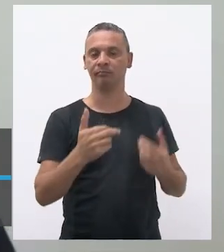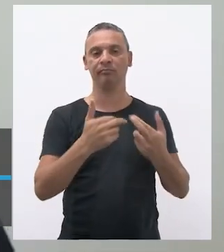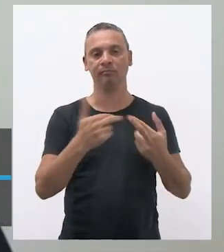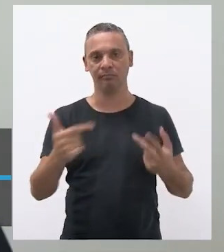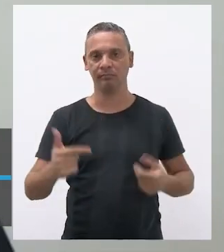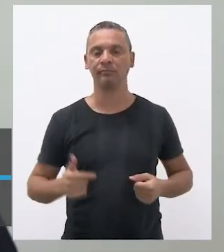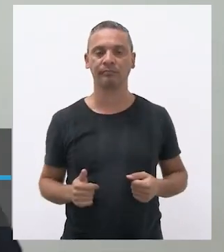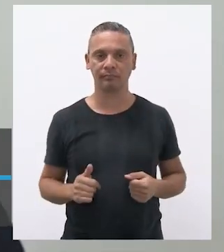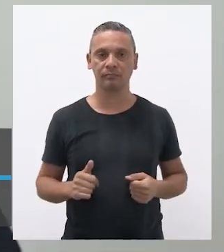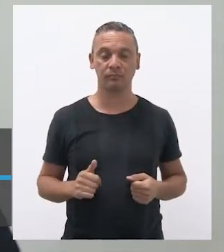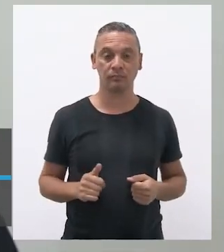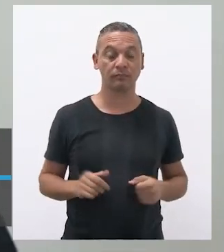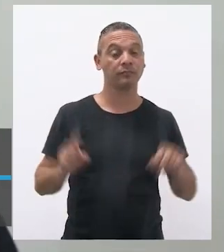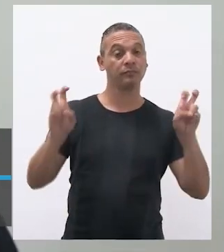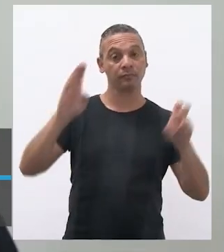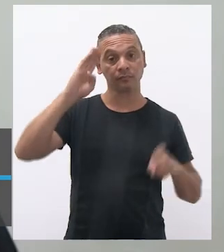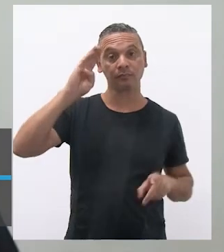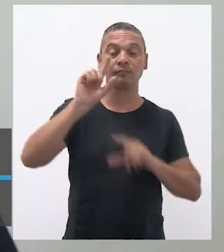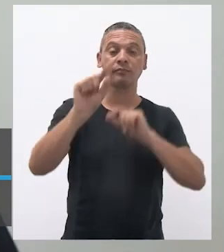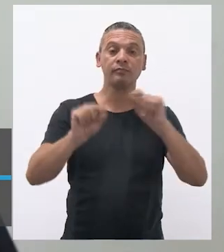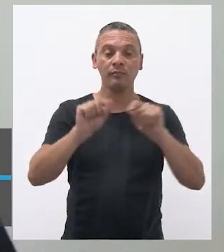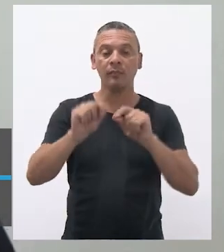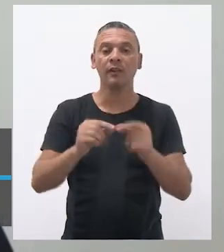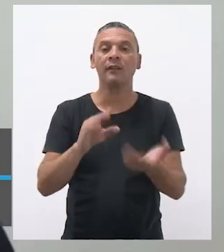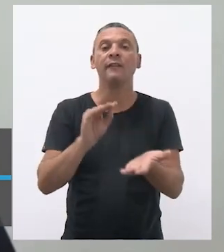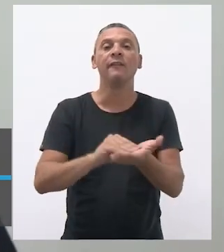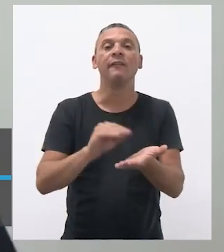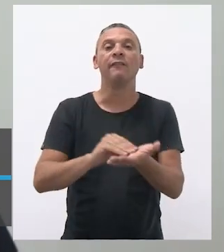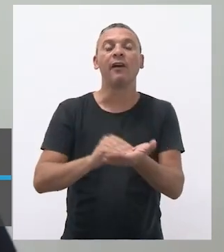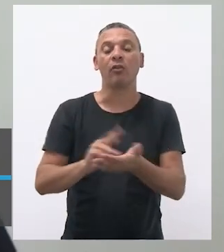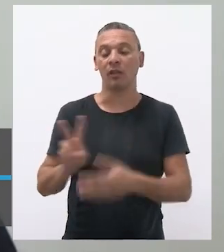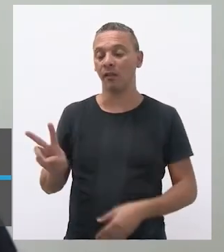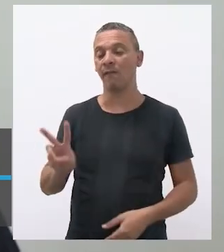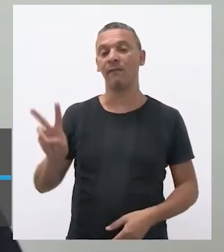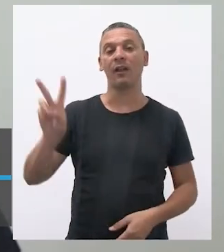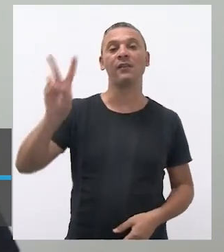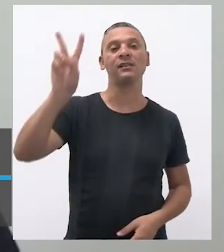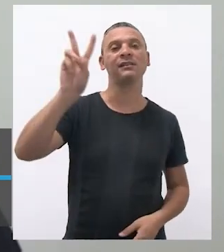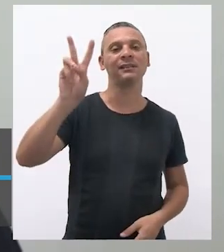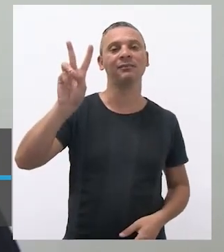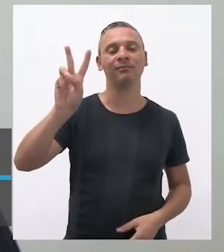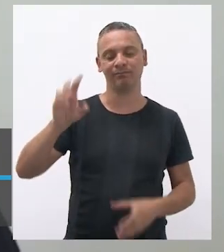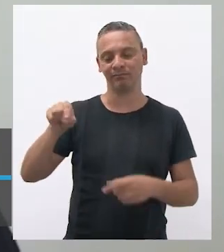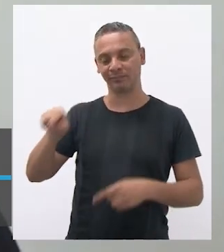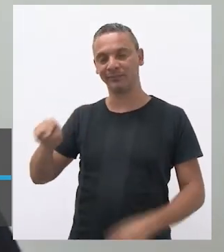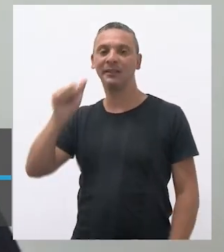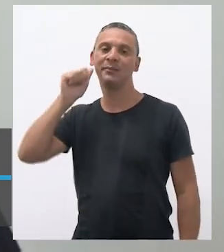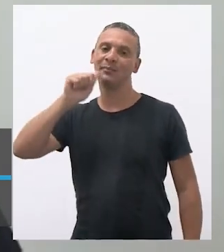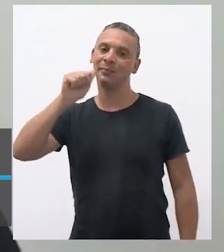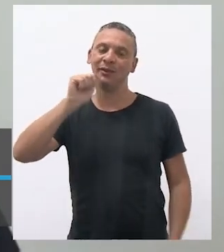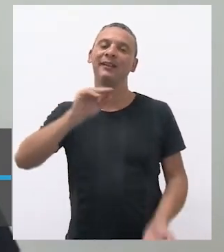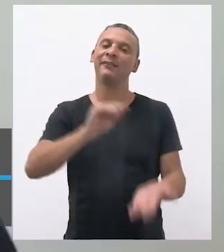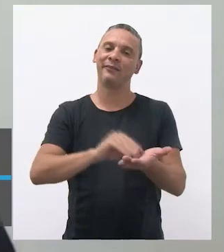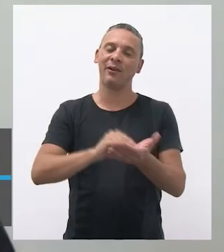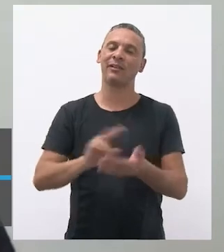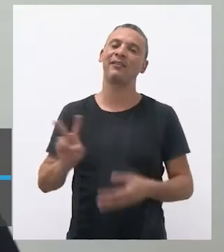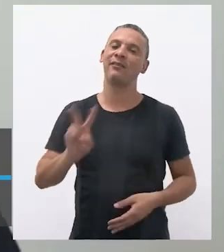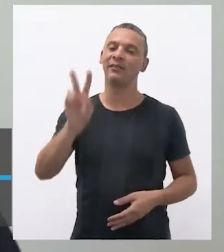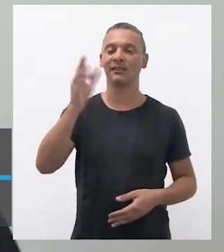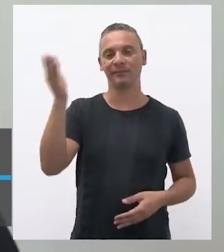homens e mulheres, mas o desvalor que é atribuído, né, ao papel da mulher ou ao papel